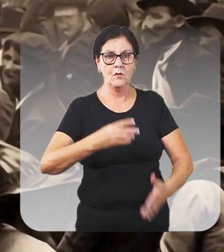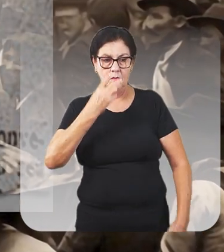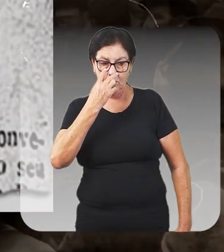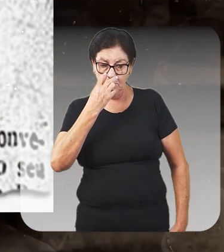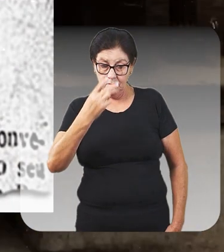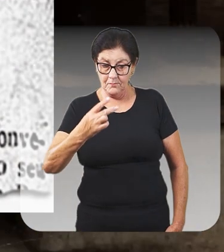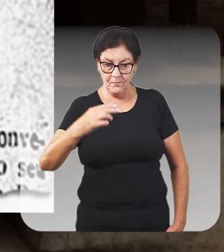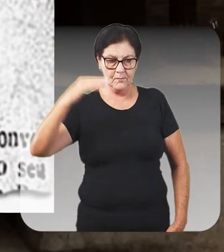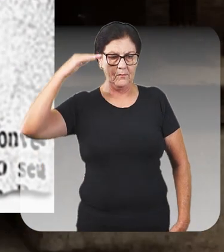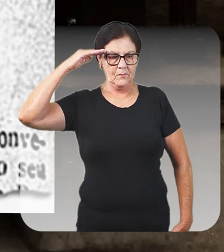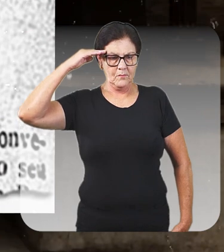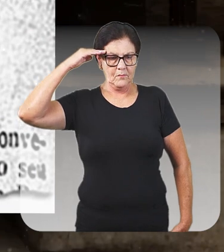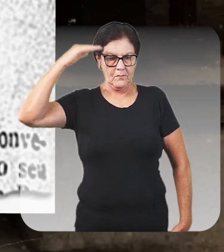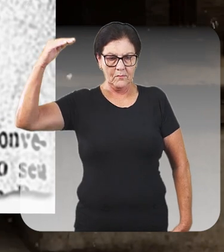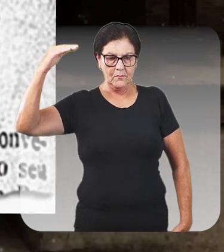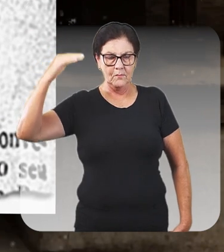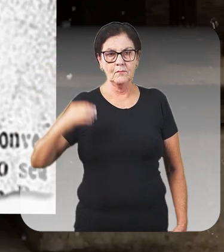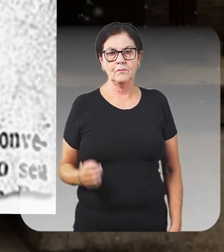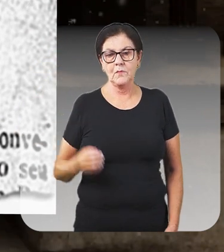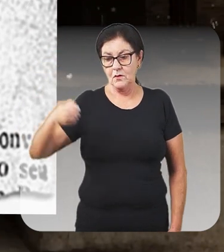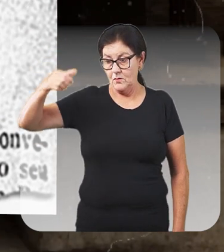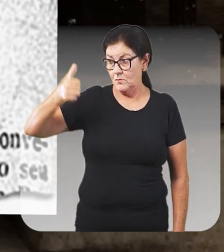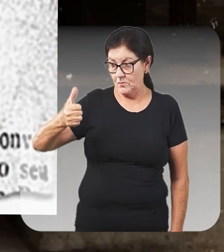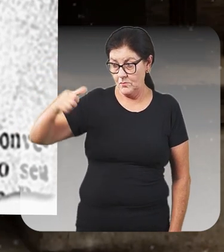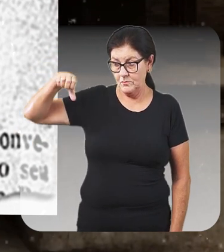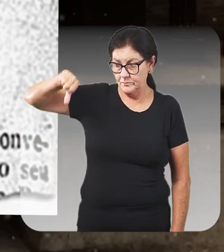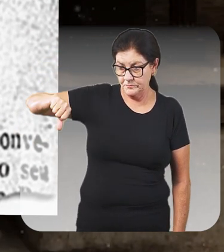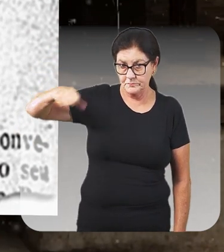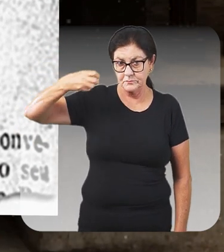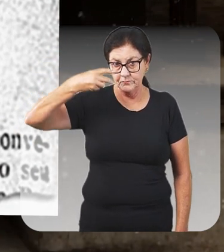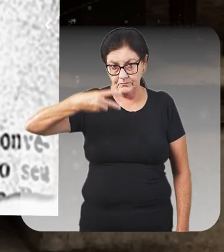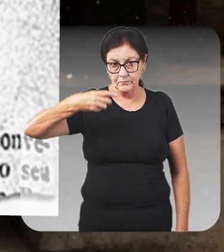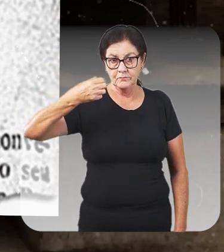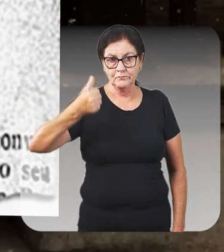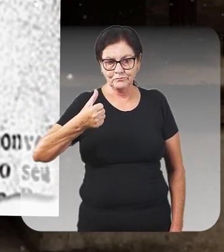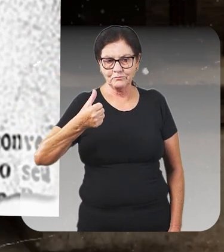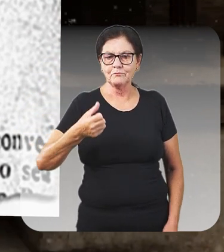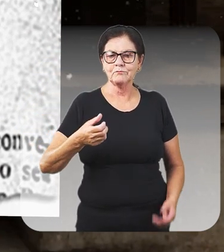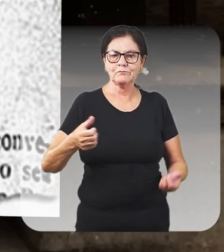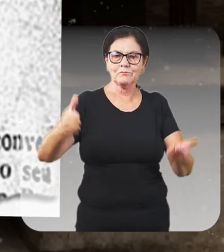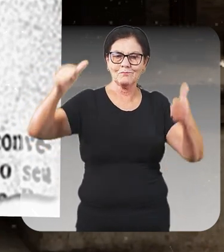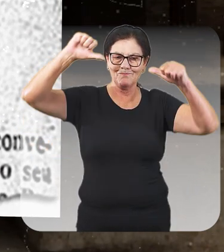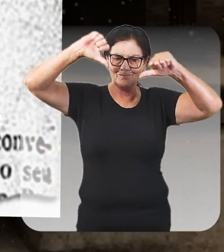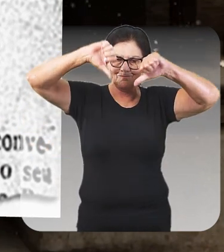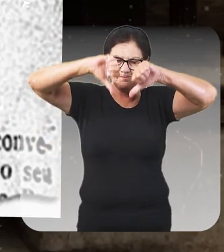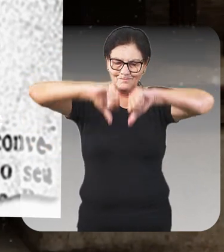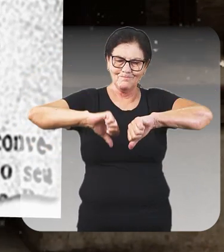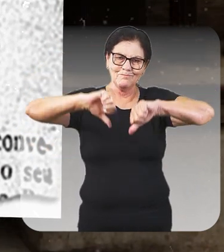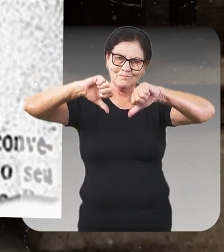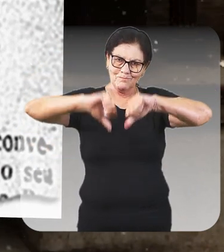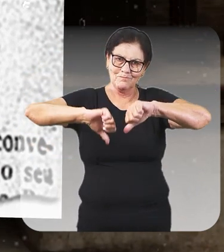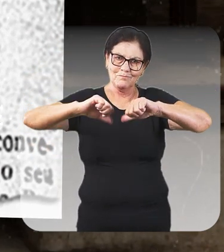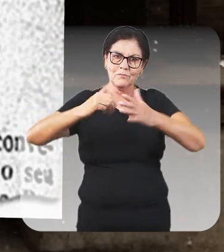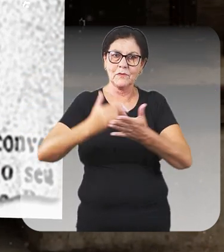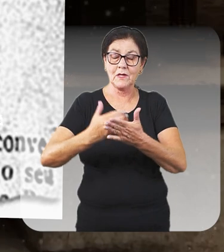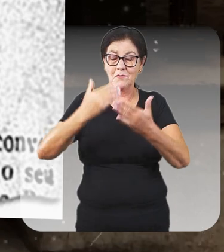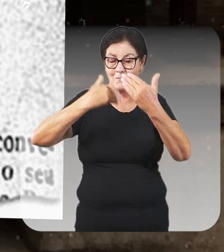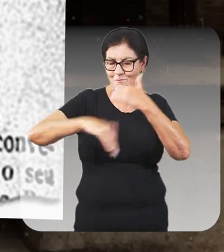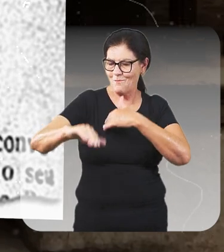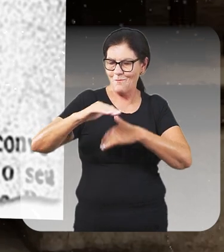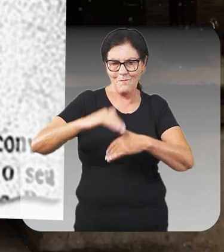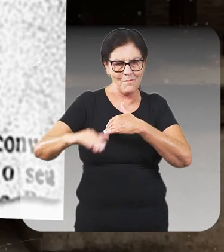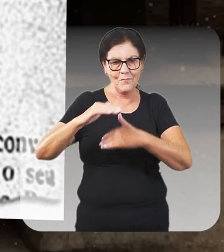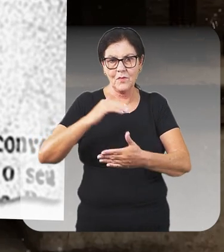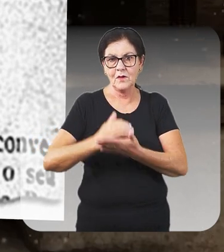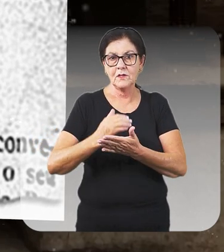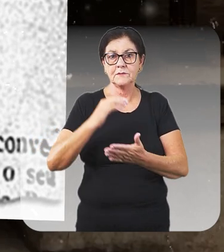uma afronta. A gota d'água veio em 1921, com a crise das cartas falsas. Nesse episódio, cartas